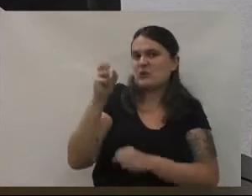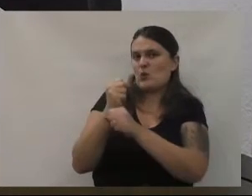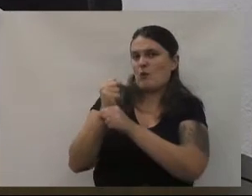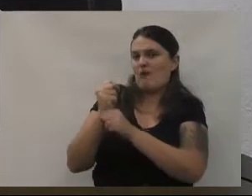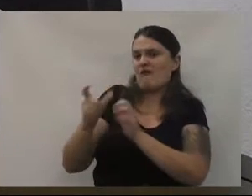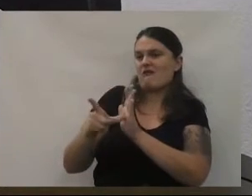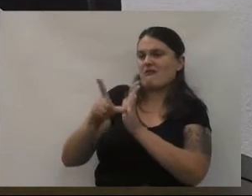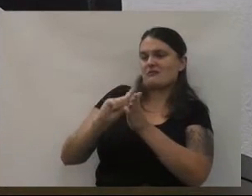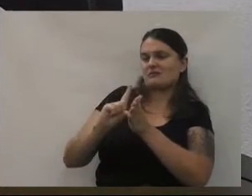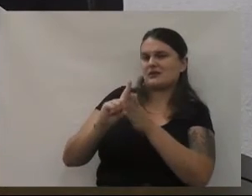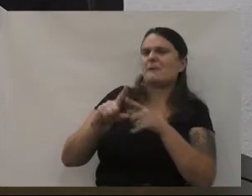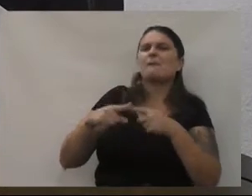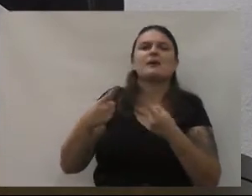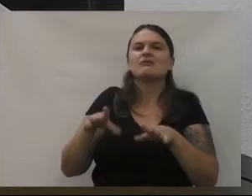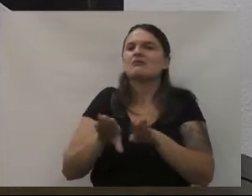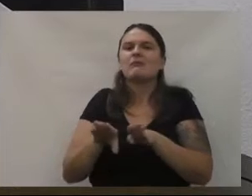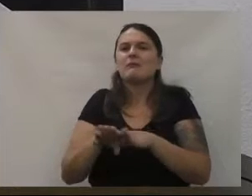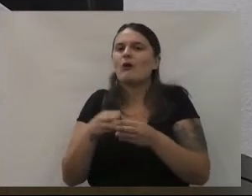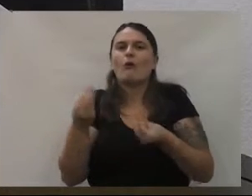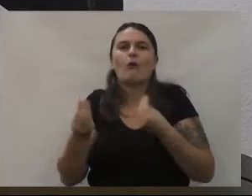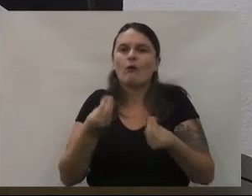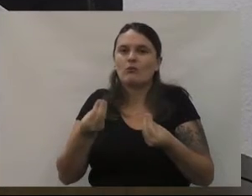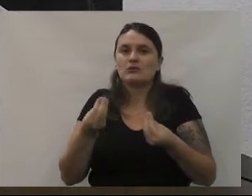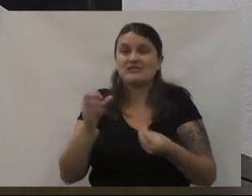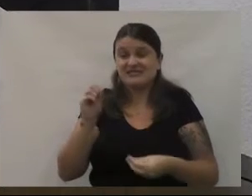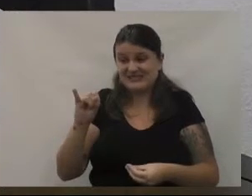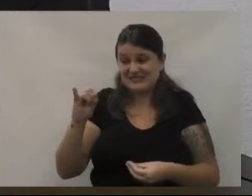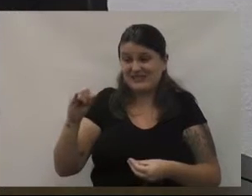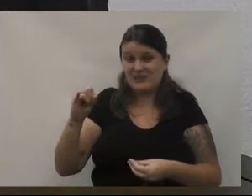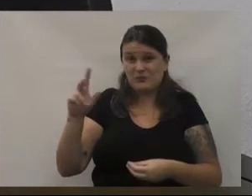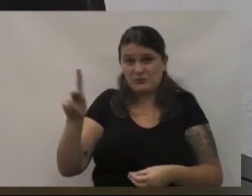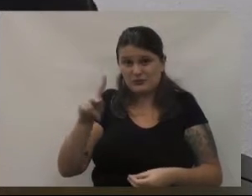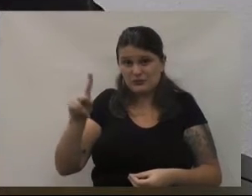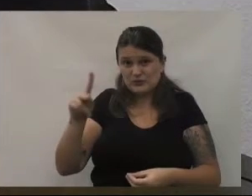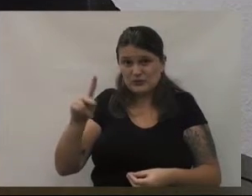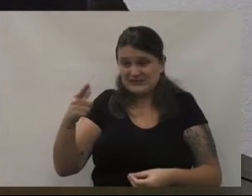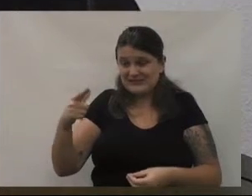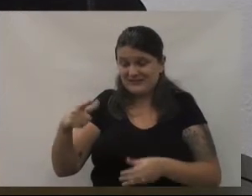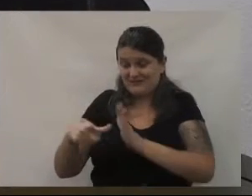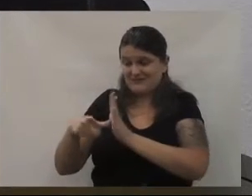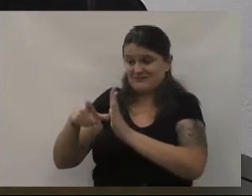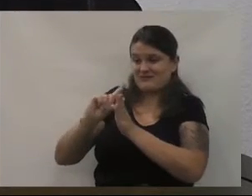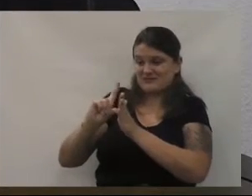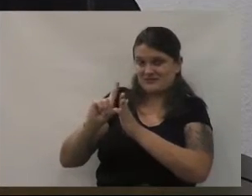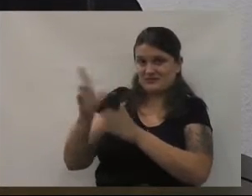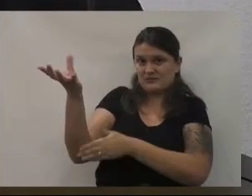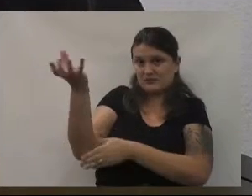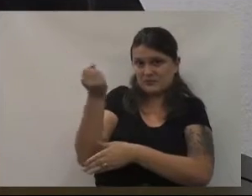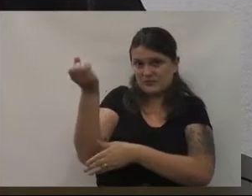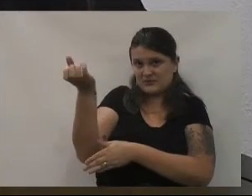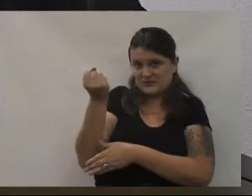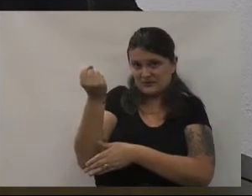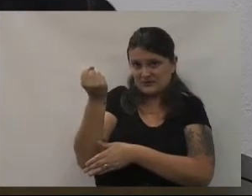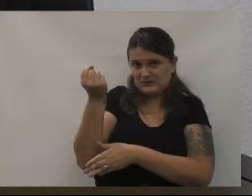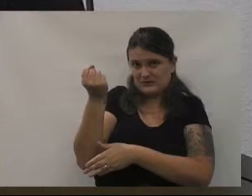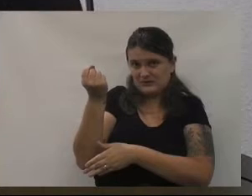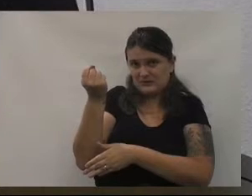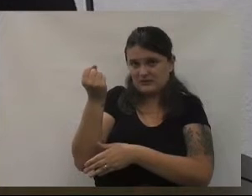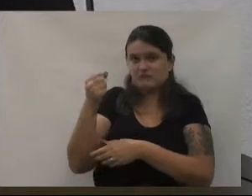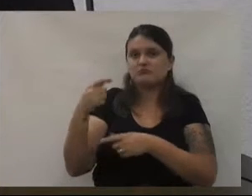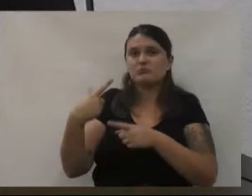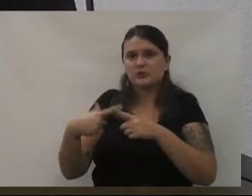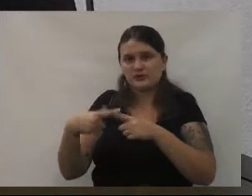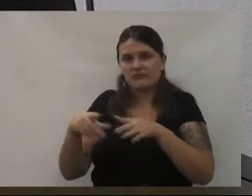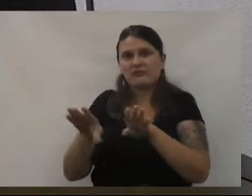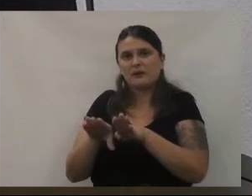cedo, mas também a que custo? Se ele sai mais cedo do mercado de trabalho, a incidência